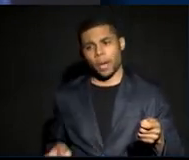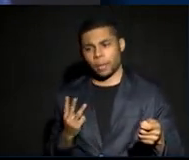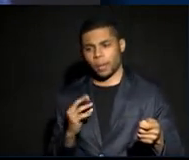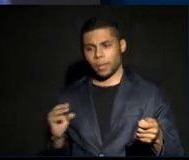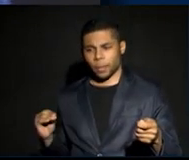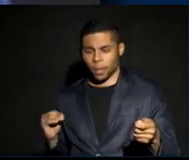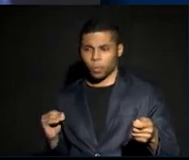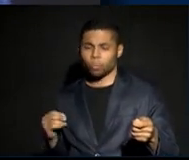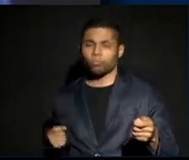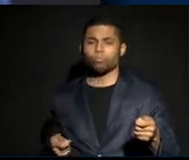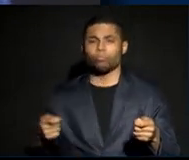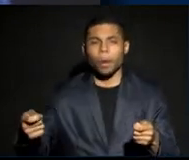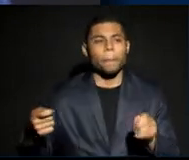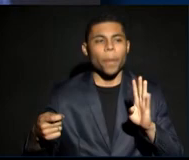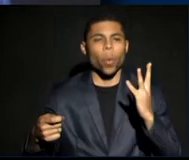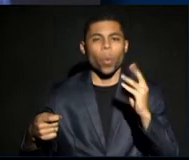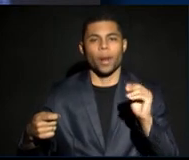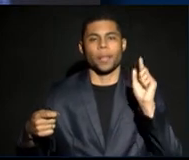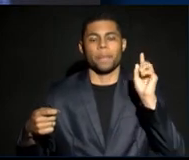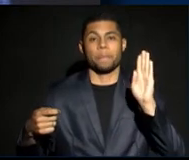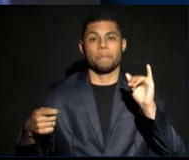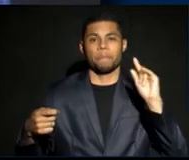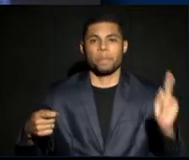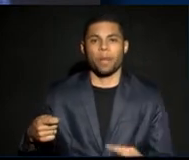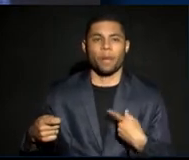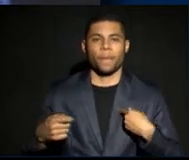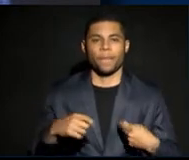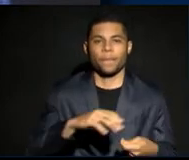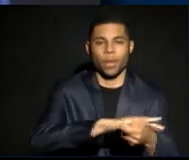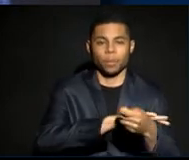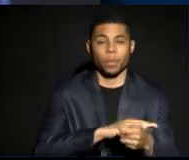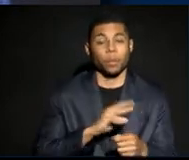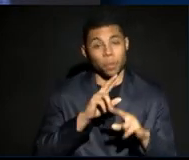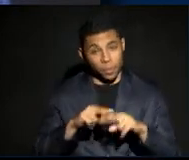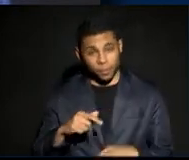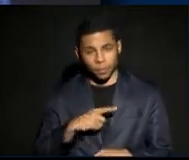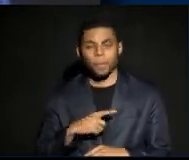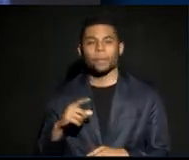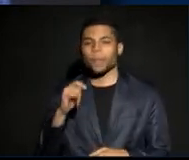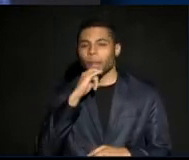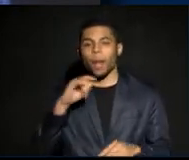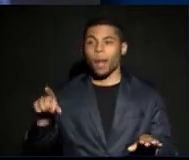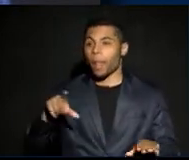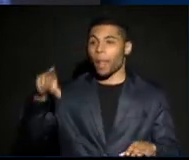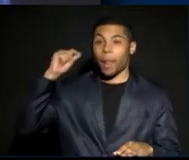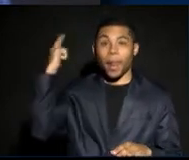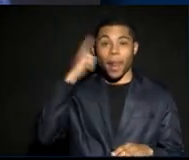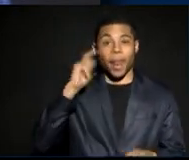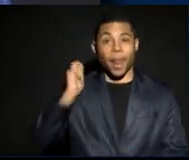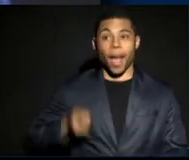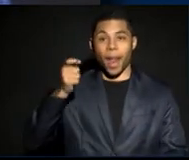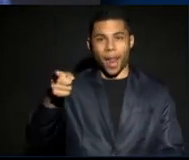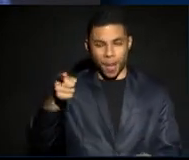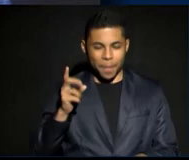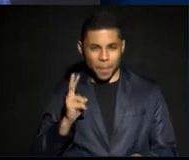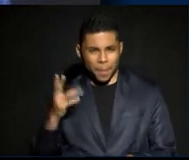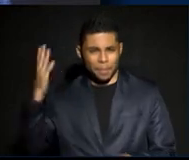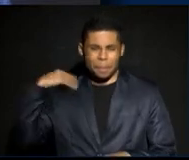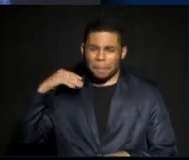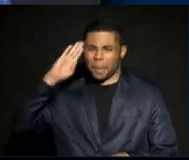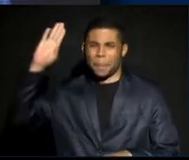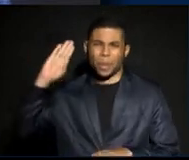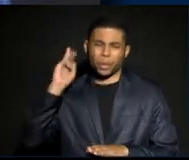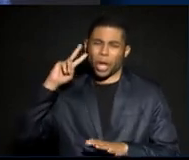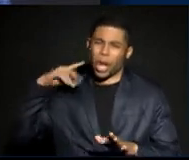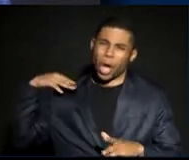300 milhões de arrecadação e vou jogar 40-b de investimento é a mesma coisa a gente se a gente tem leilão de Ó teve leilão de o ligar e fizemos os maiores da história